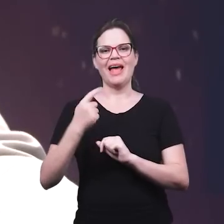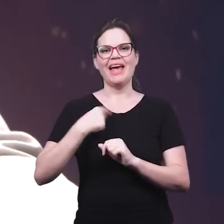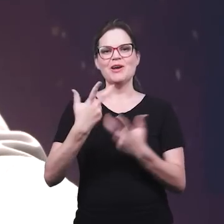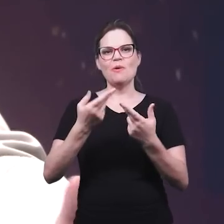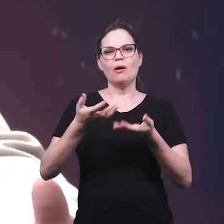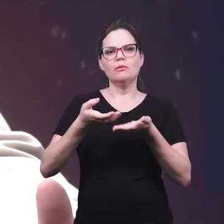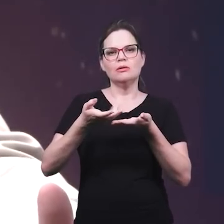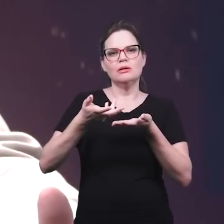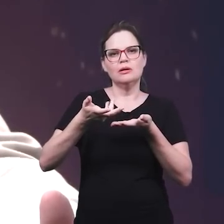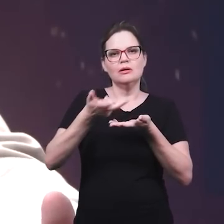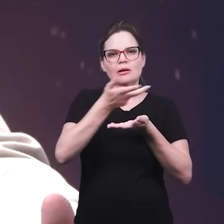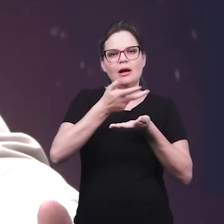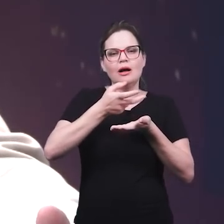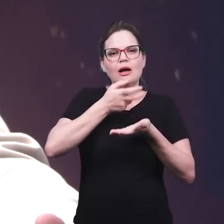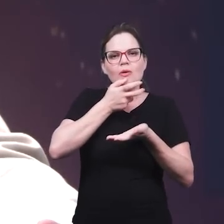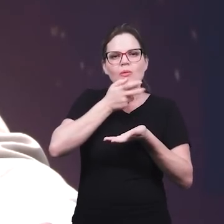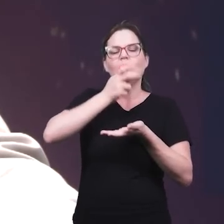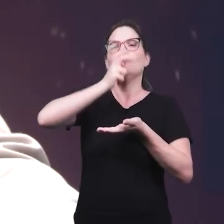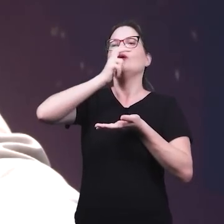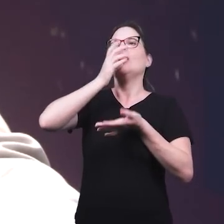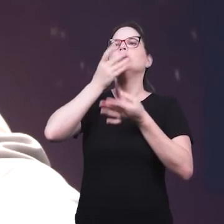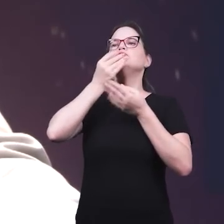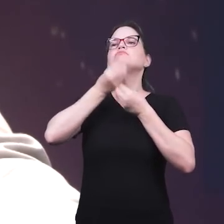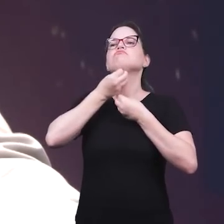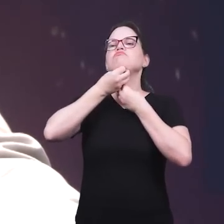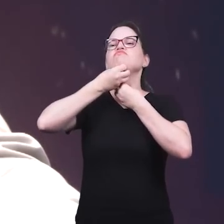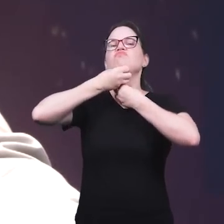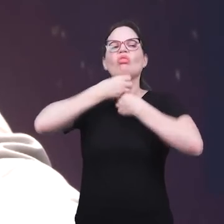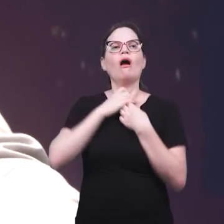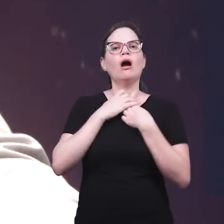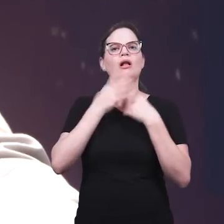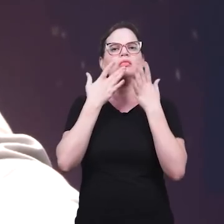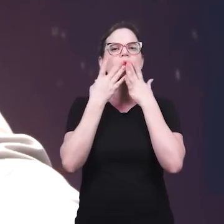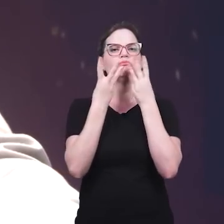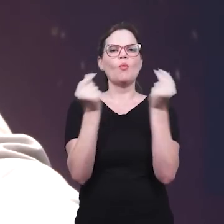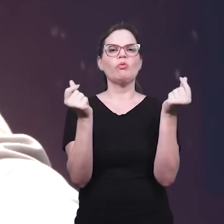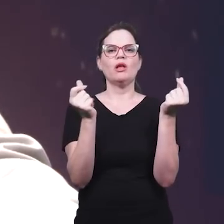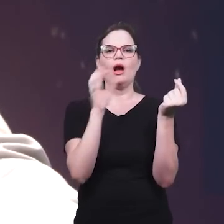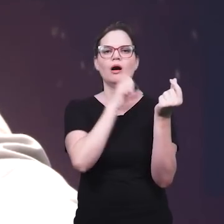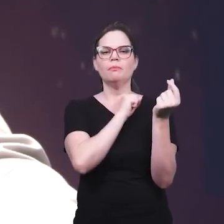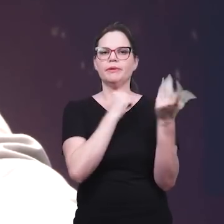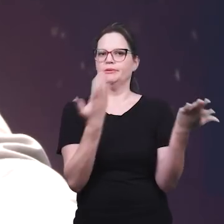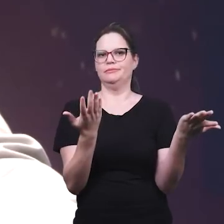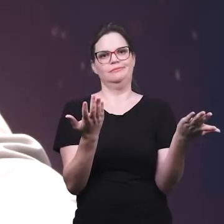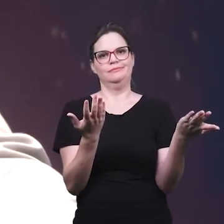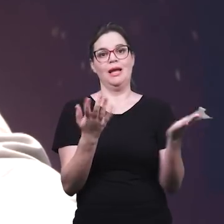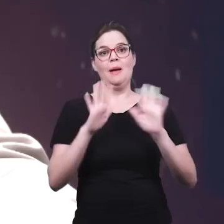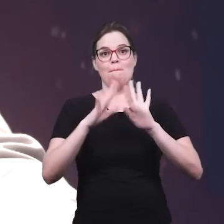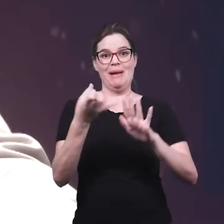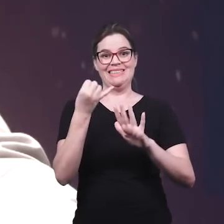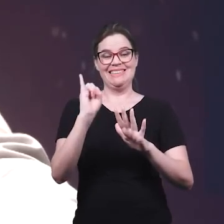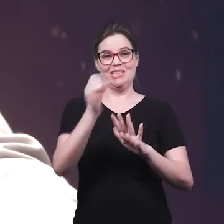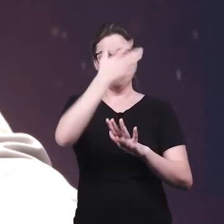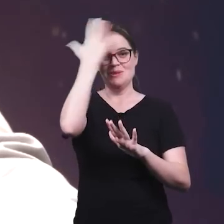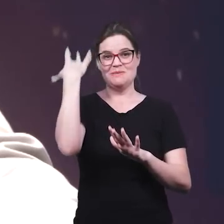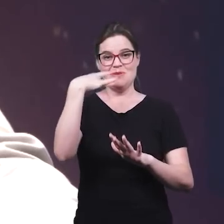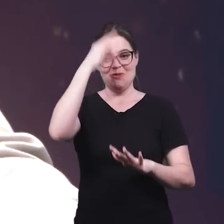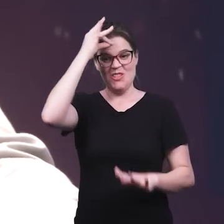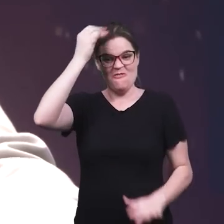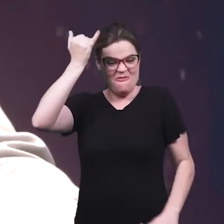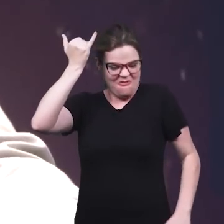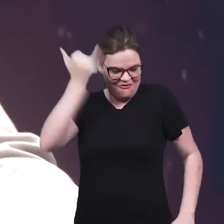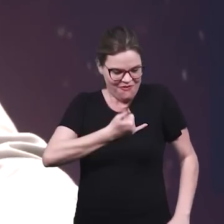Espírito. Então, quanto mais tempo o Espírito é retido na nossa vida, melhor a qualidade da ação do Espírito.